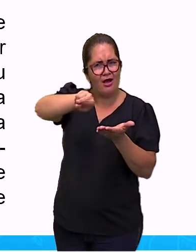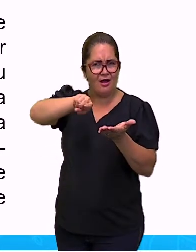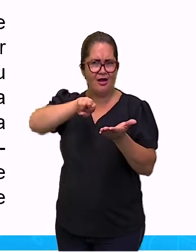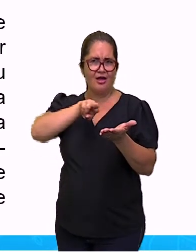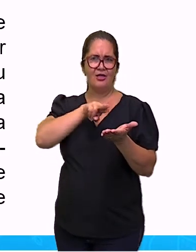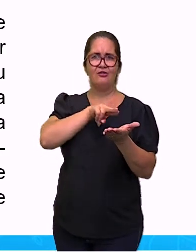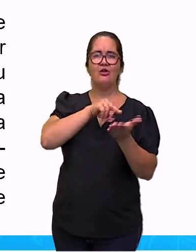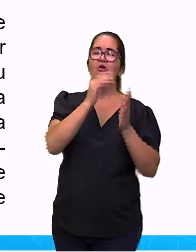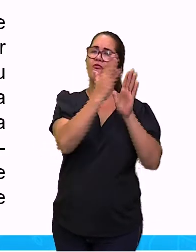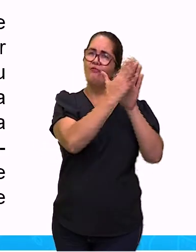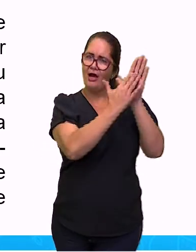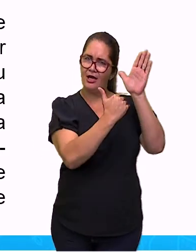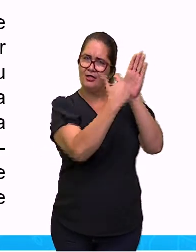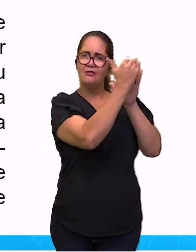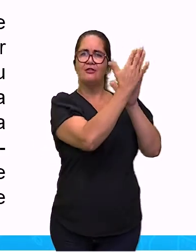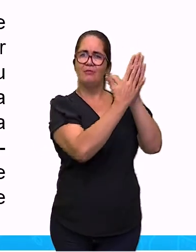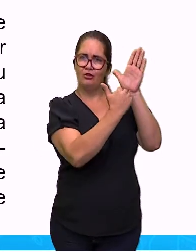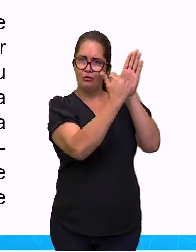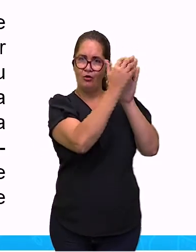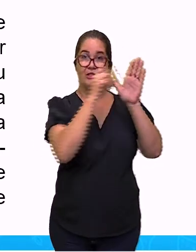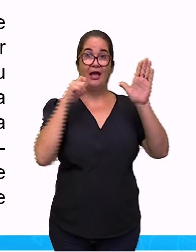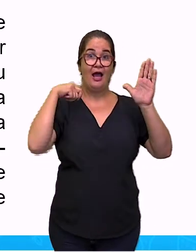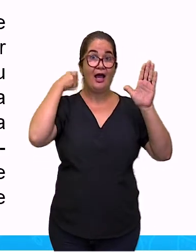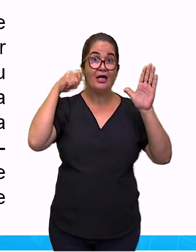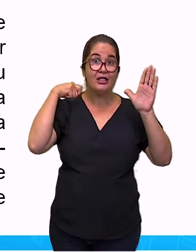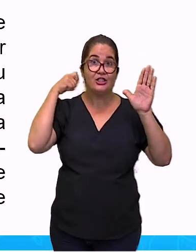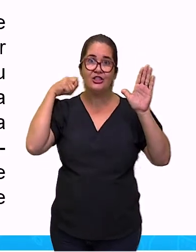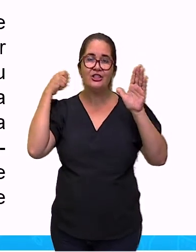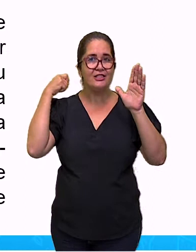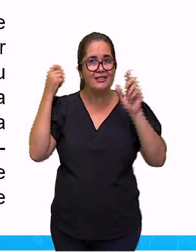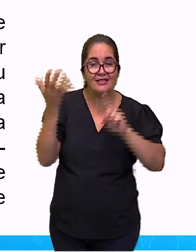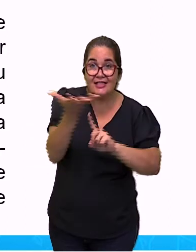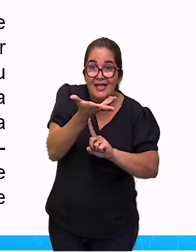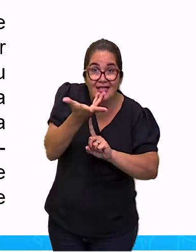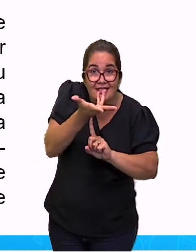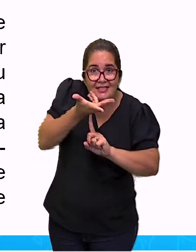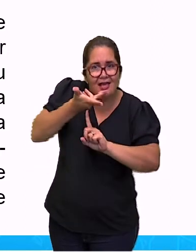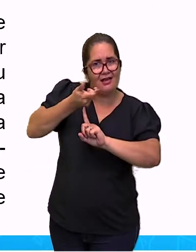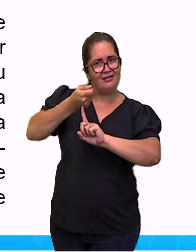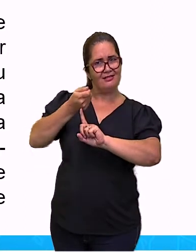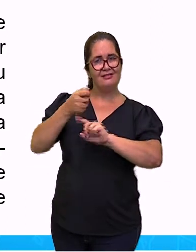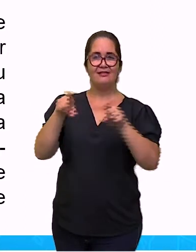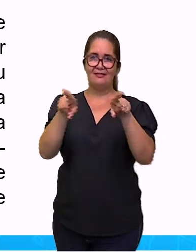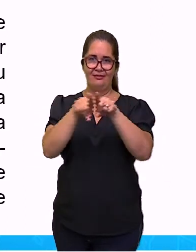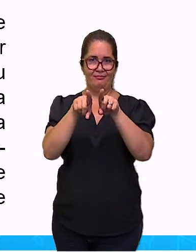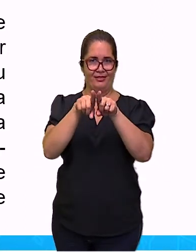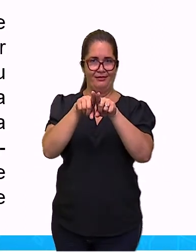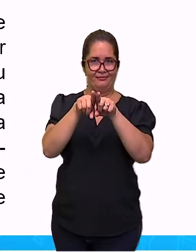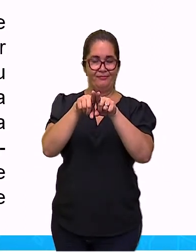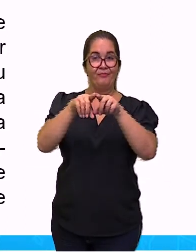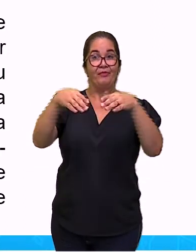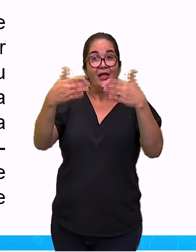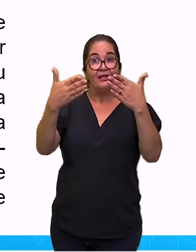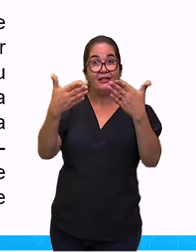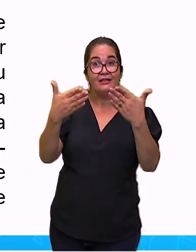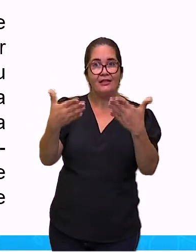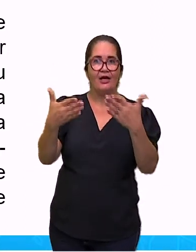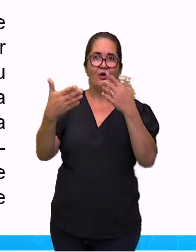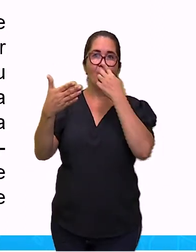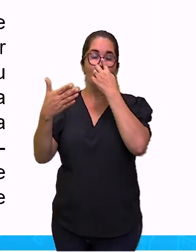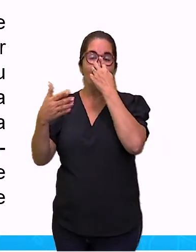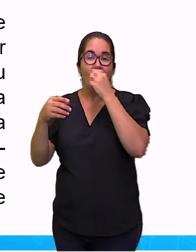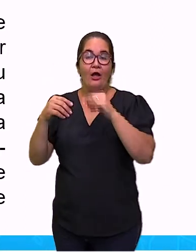ele ingressou na Academia Imperial de Belas Artes. O que é a Academia Imperial de Belas Artes? Ela pertencia